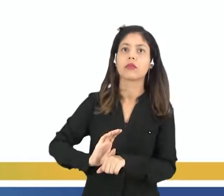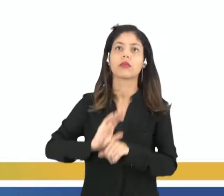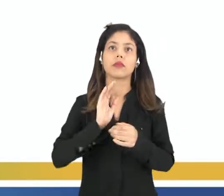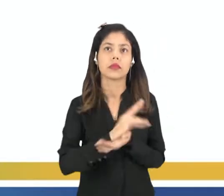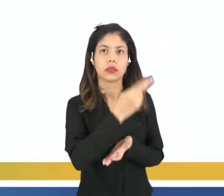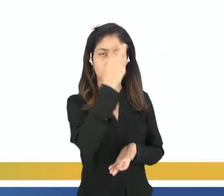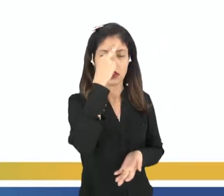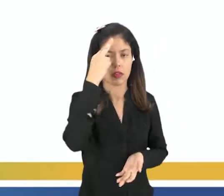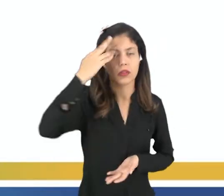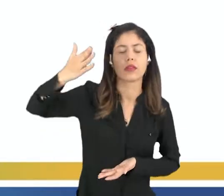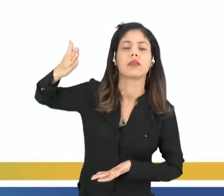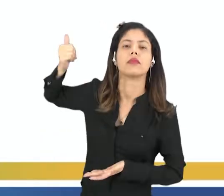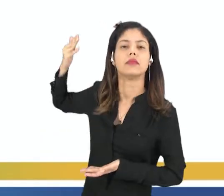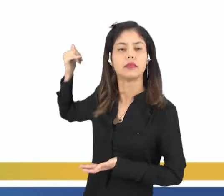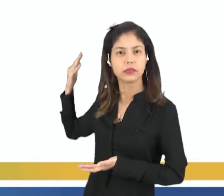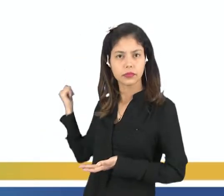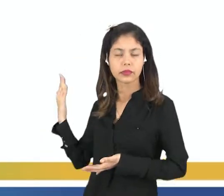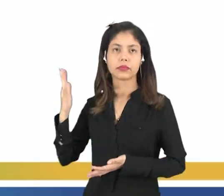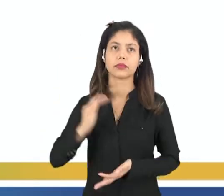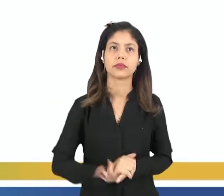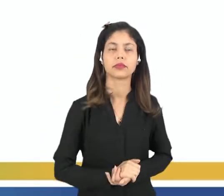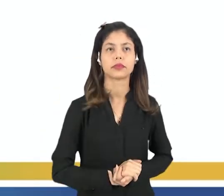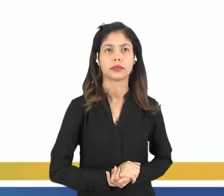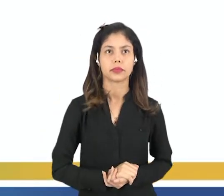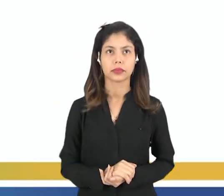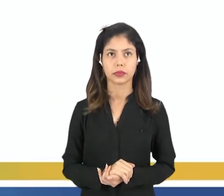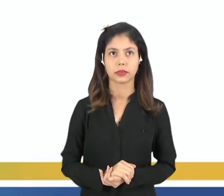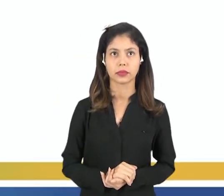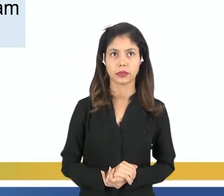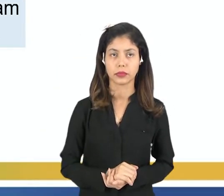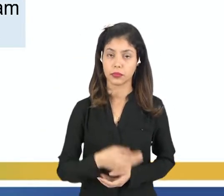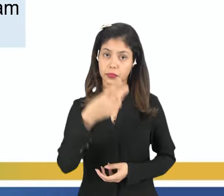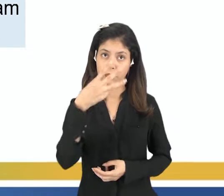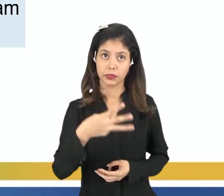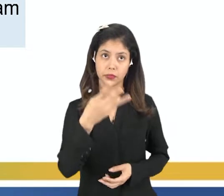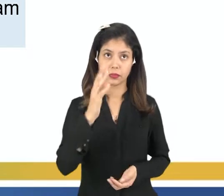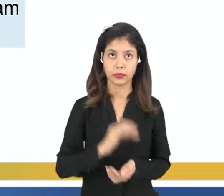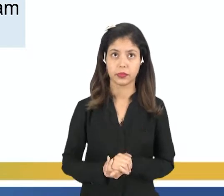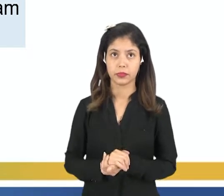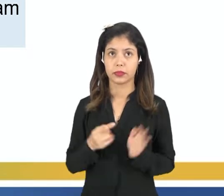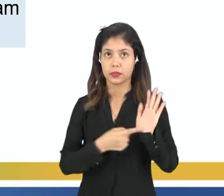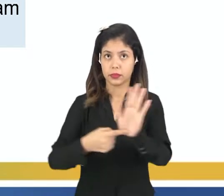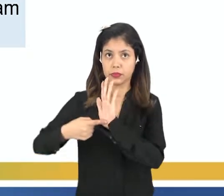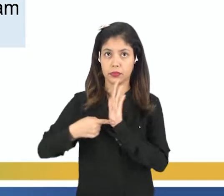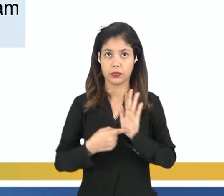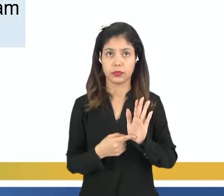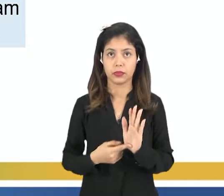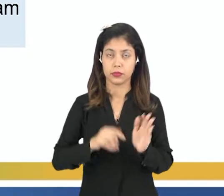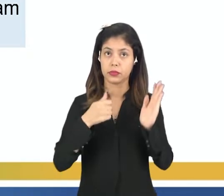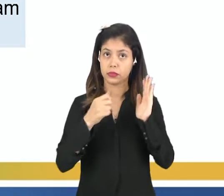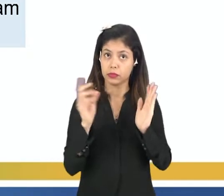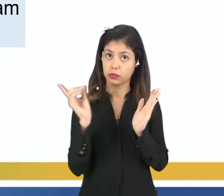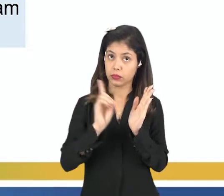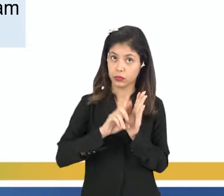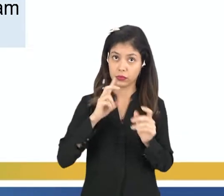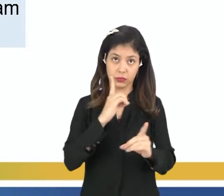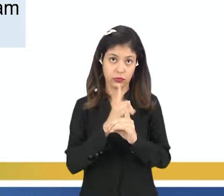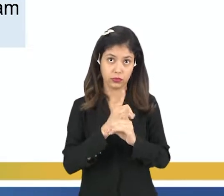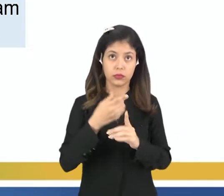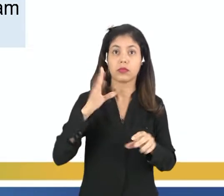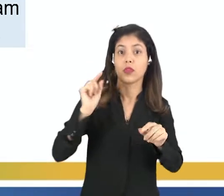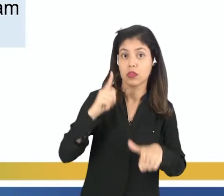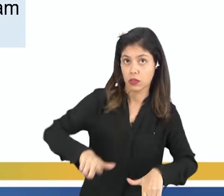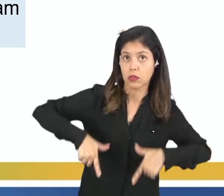culturais e históricas dos seus antepassados. Terceira, representa a identificação da